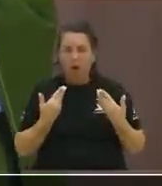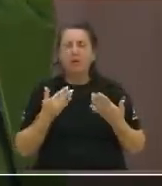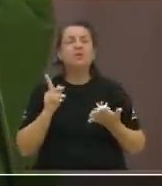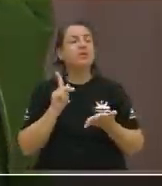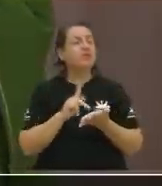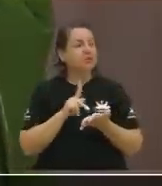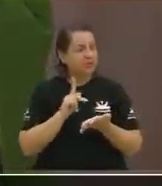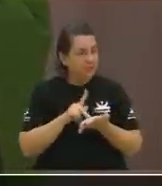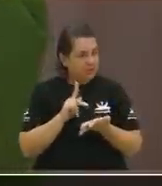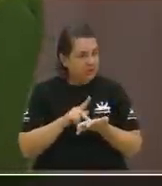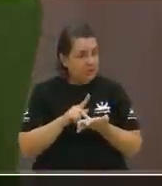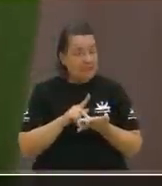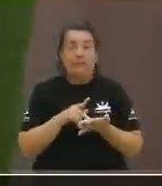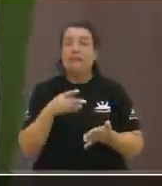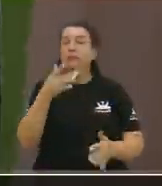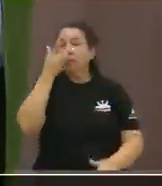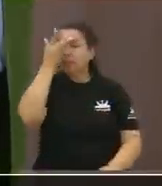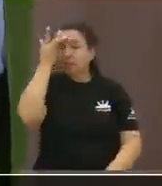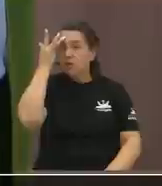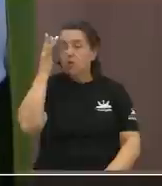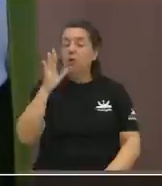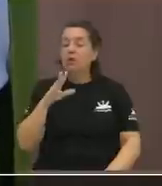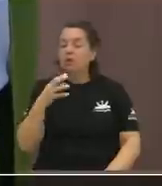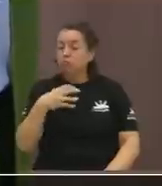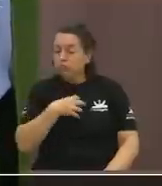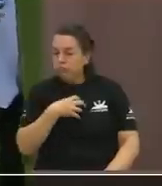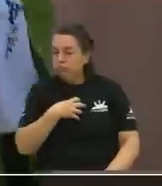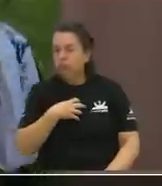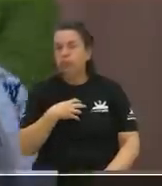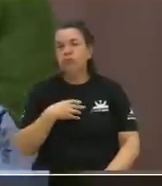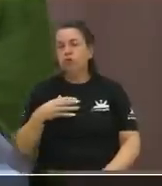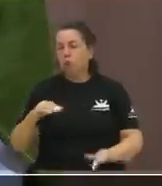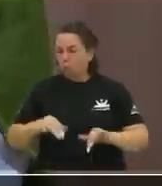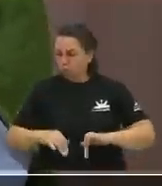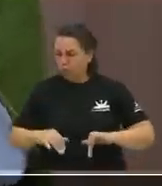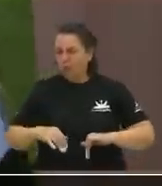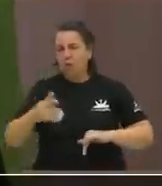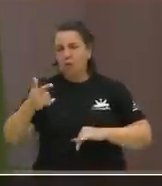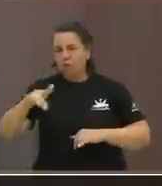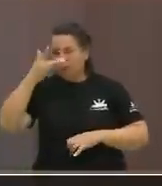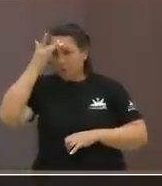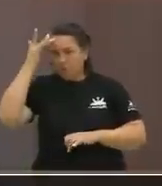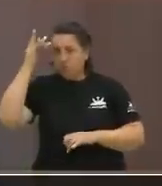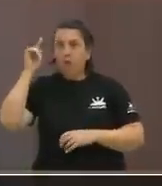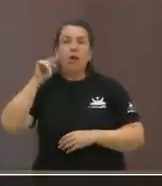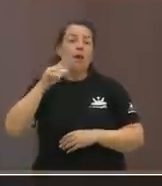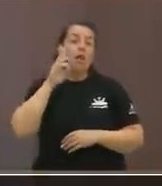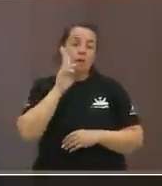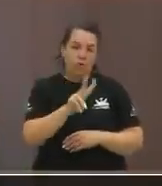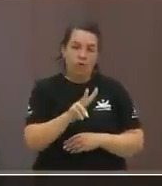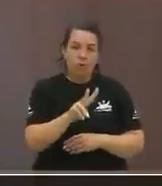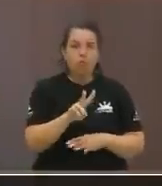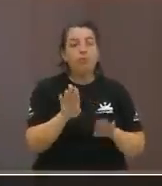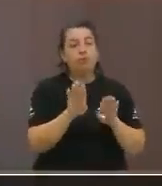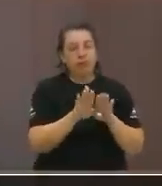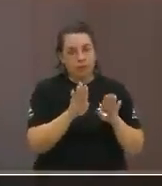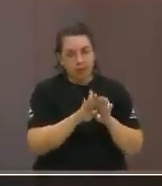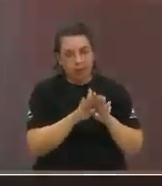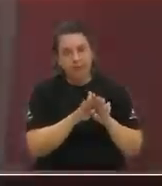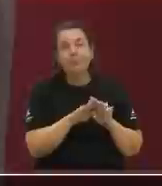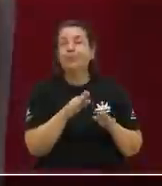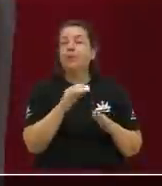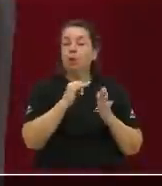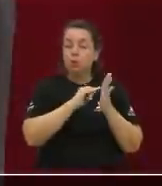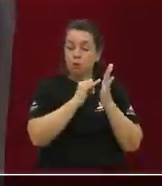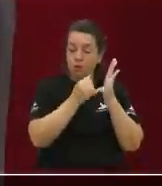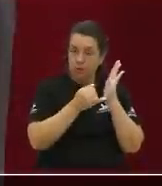uma pessoa que se sensibilizava com a dor do outro, ele deve ter visto muitas vezes São